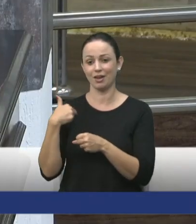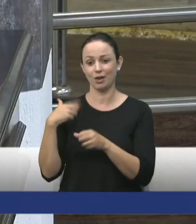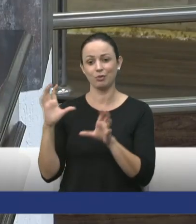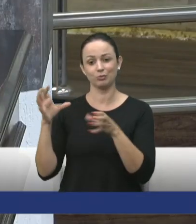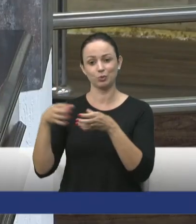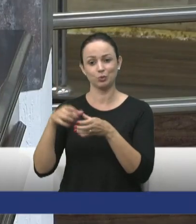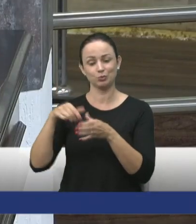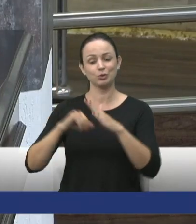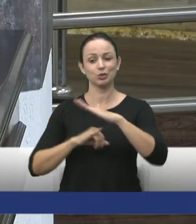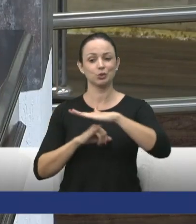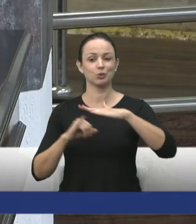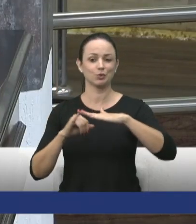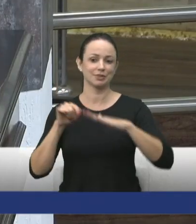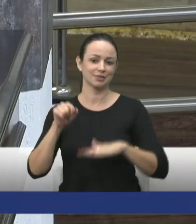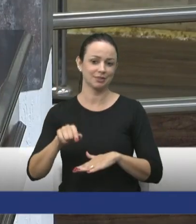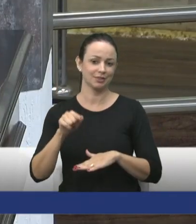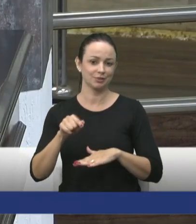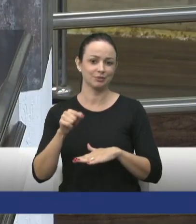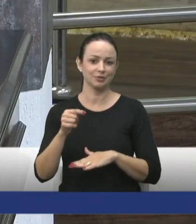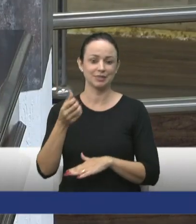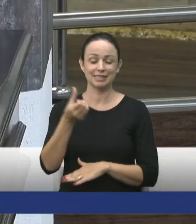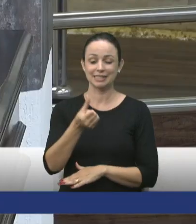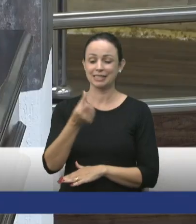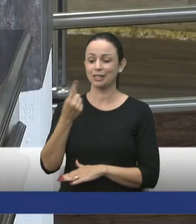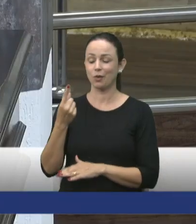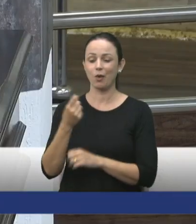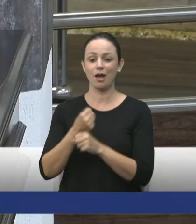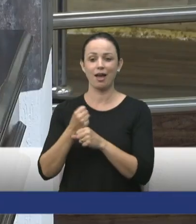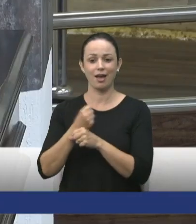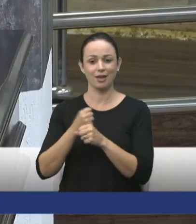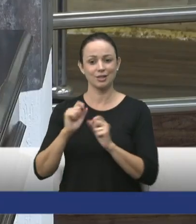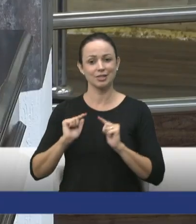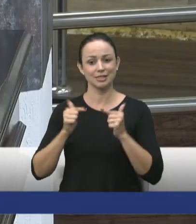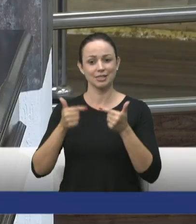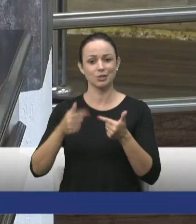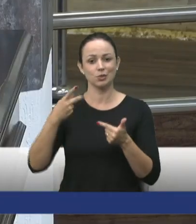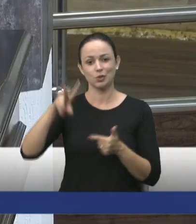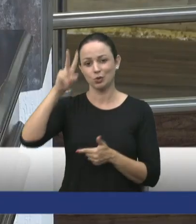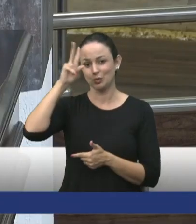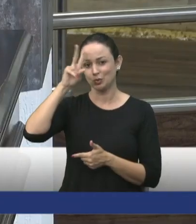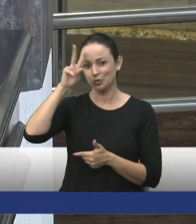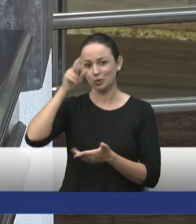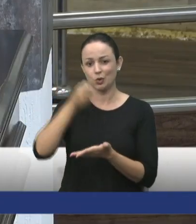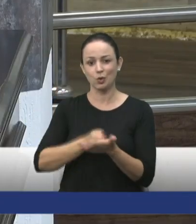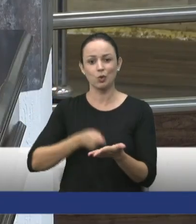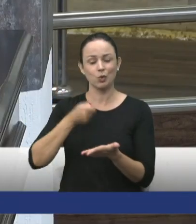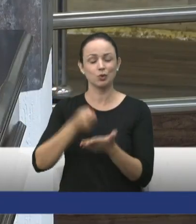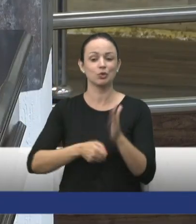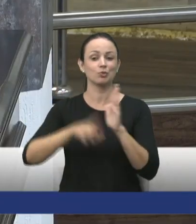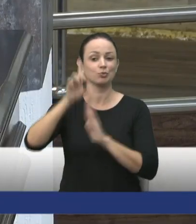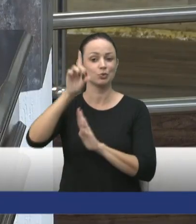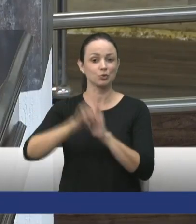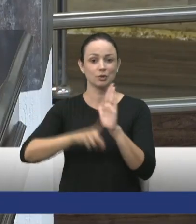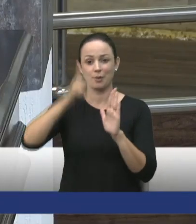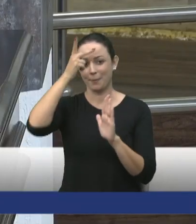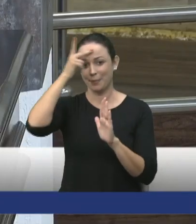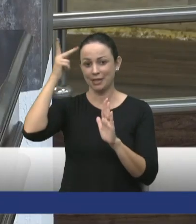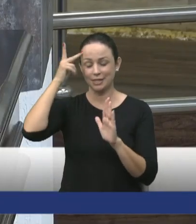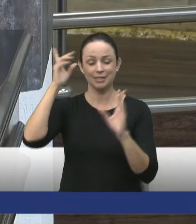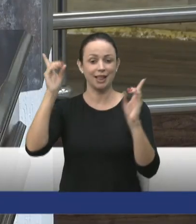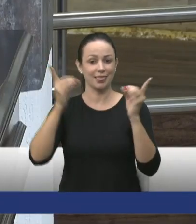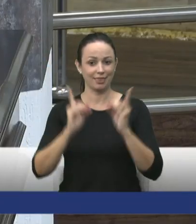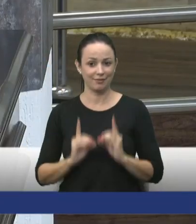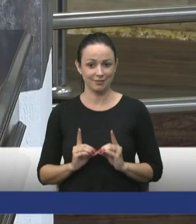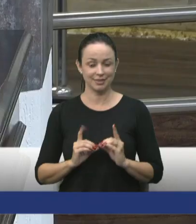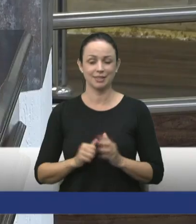uma instituição que há 61 anos dedica sua história à luta pelos direitos das pessoas com